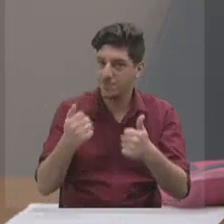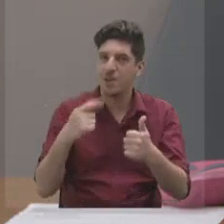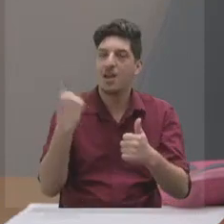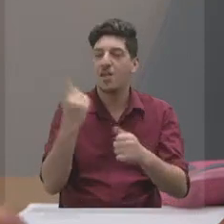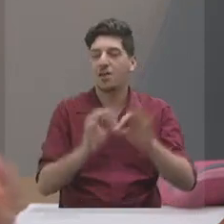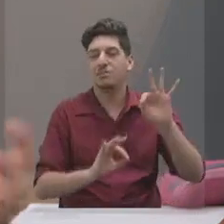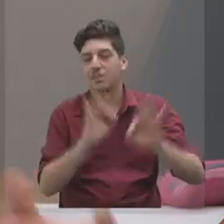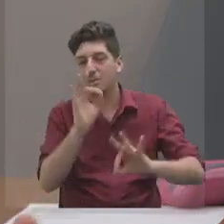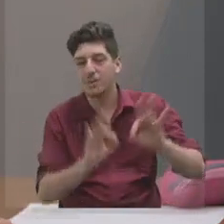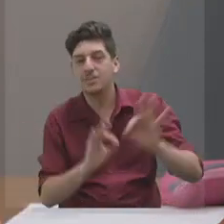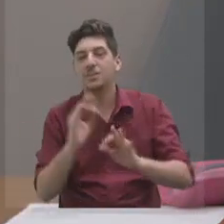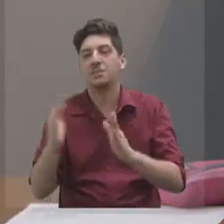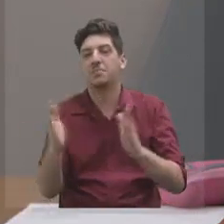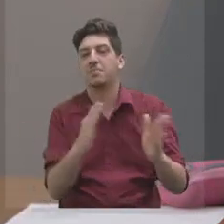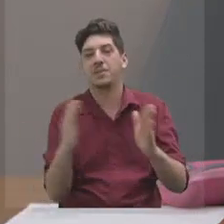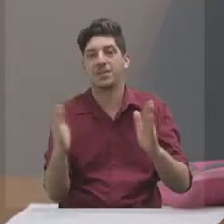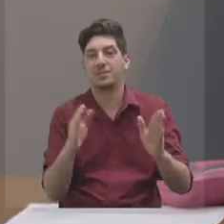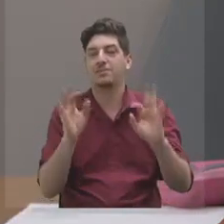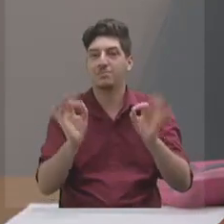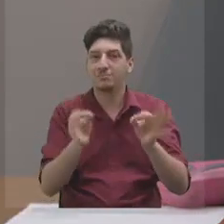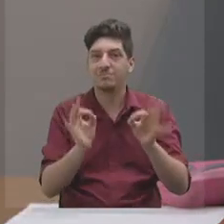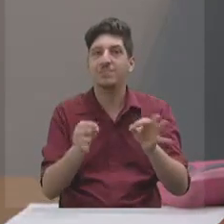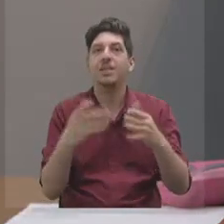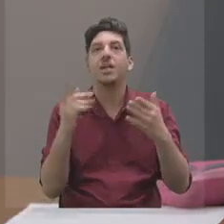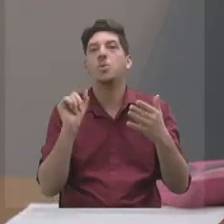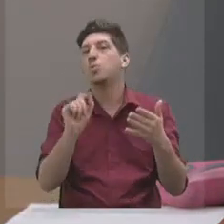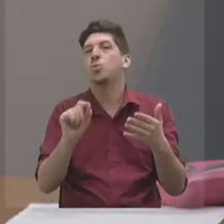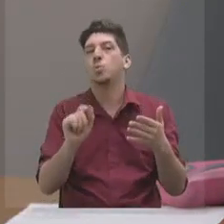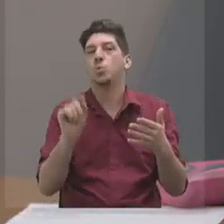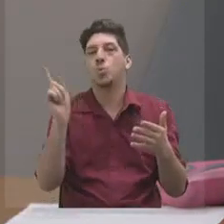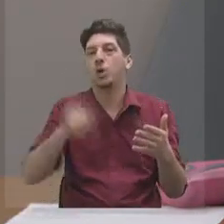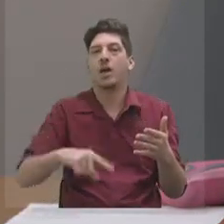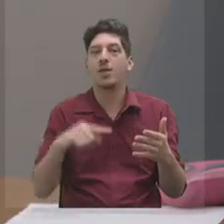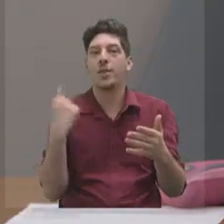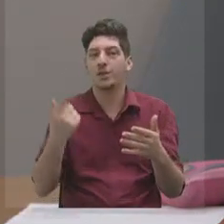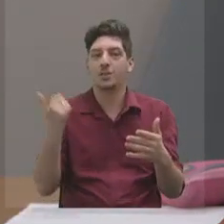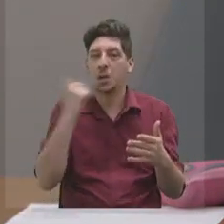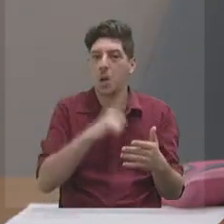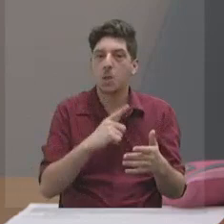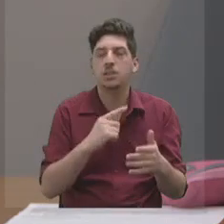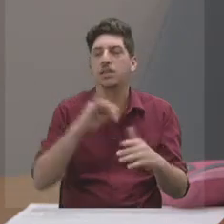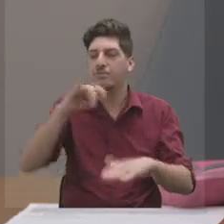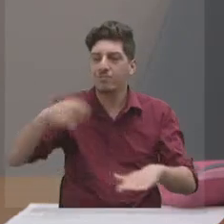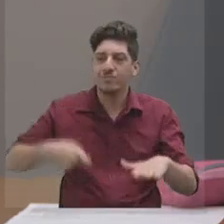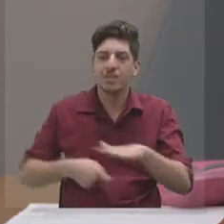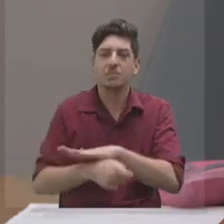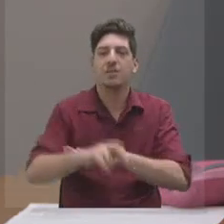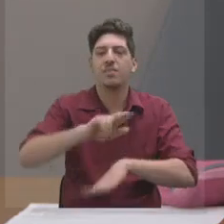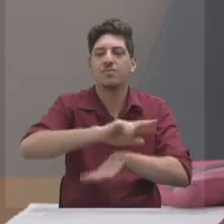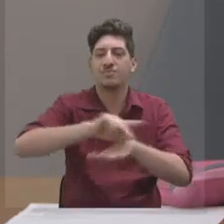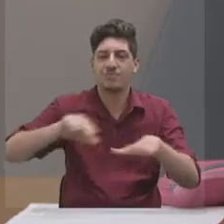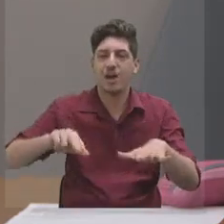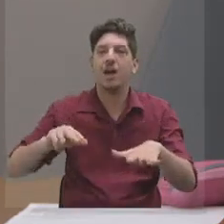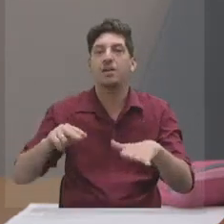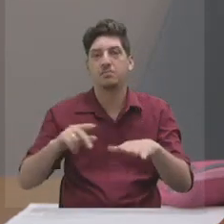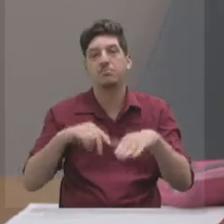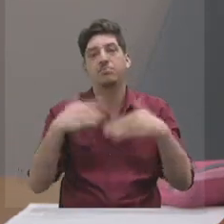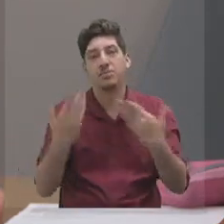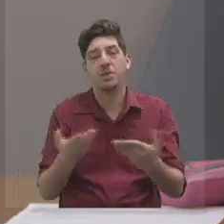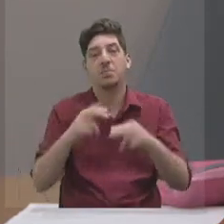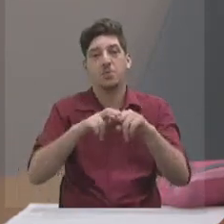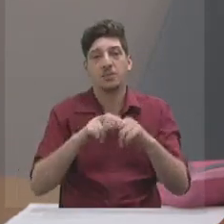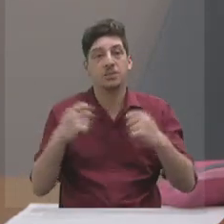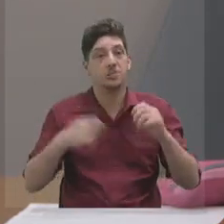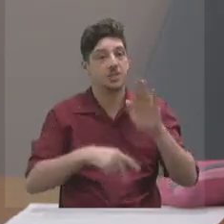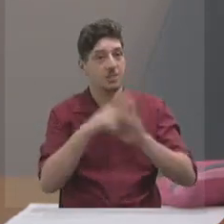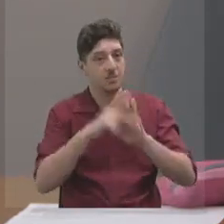né para um período né de podemos fazer muitos investimentos na nossa recuperação de ouvido então para isso tem que ter projeto